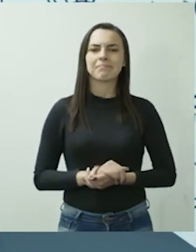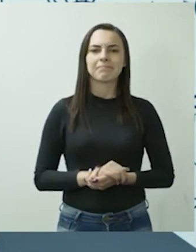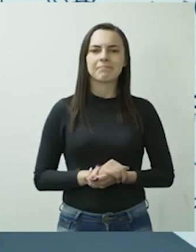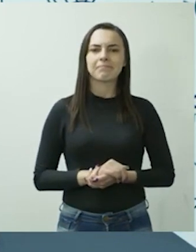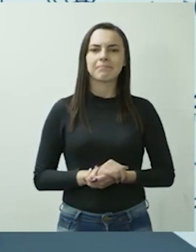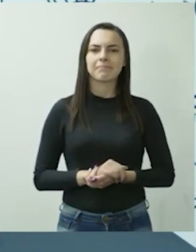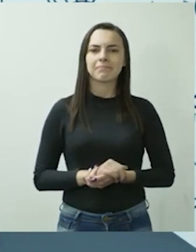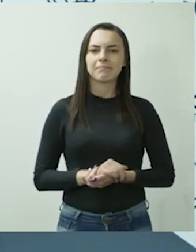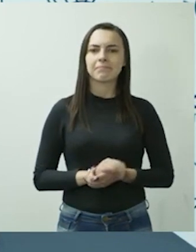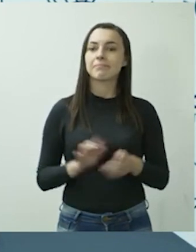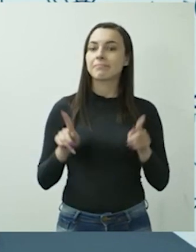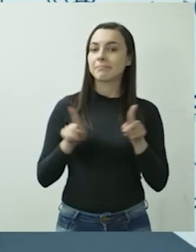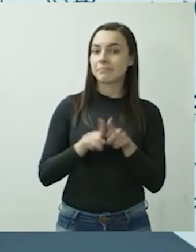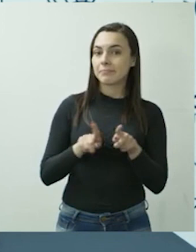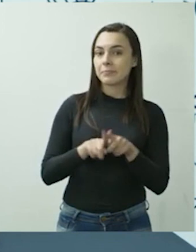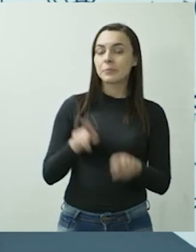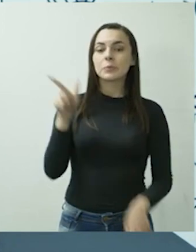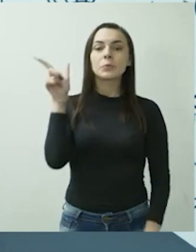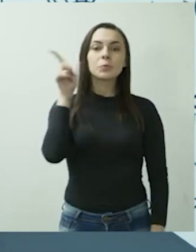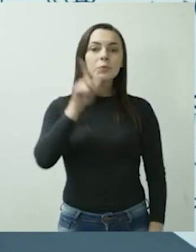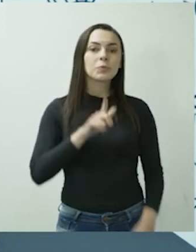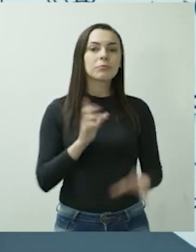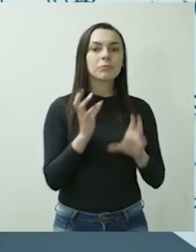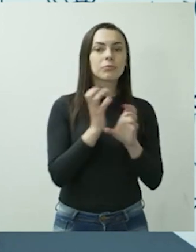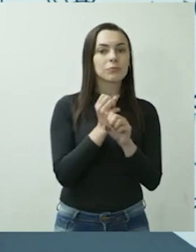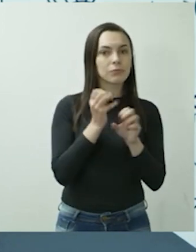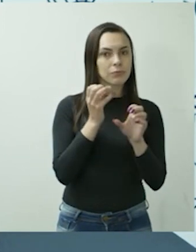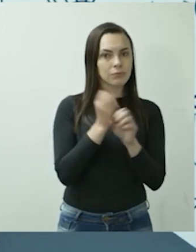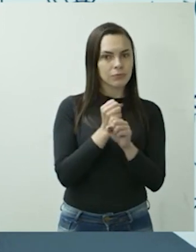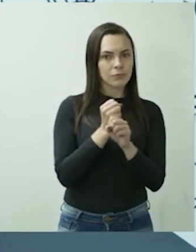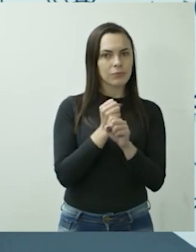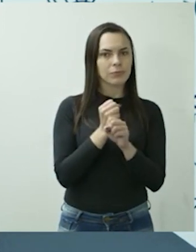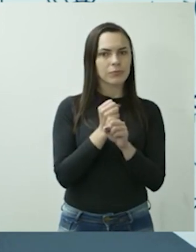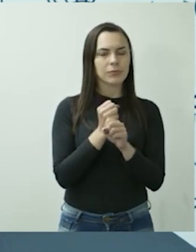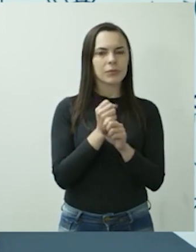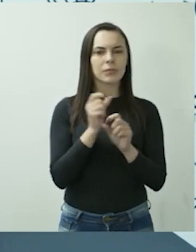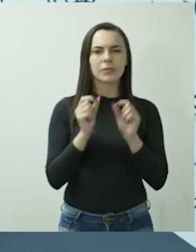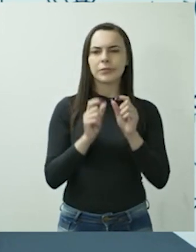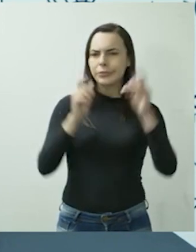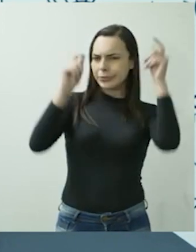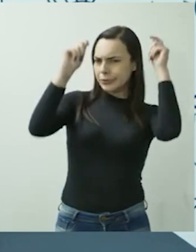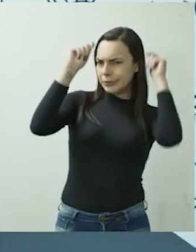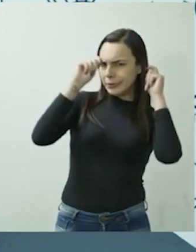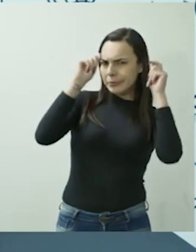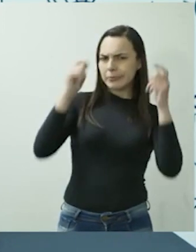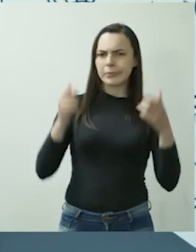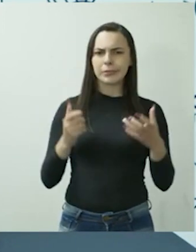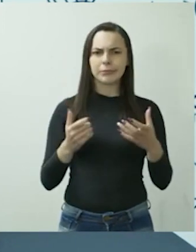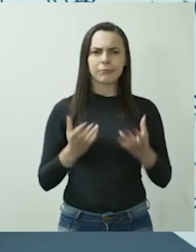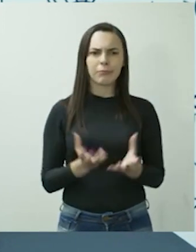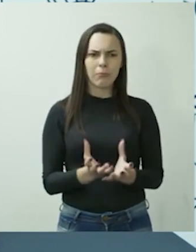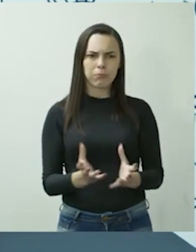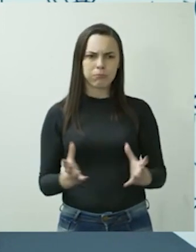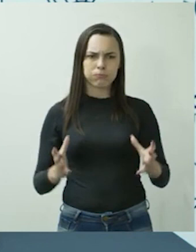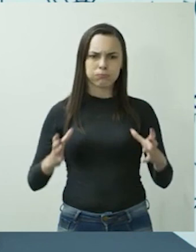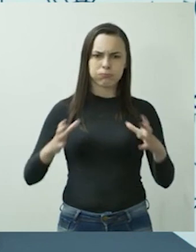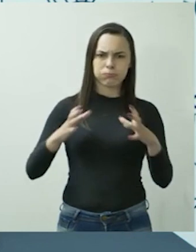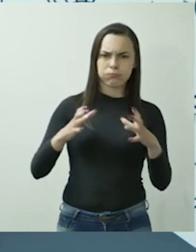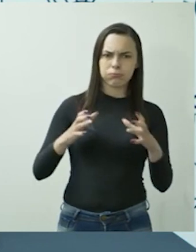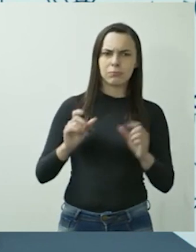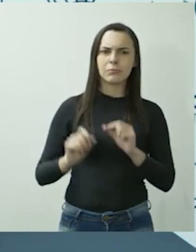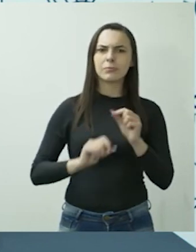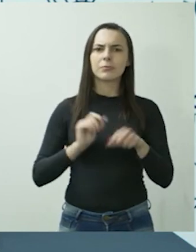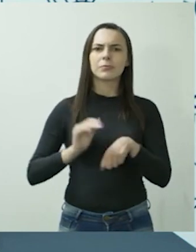E conseguimos fazer as contagens de chapéus, de caldeirões, o que